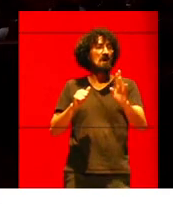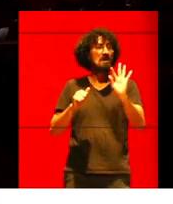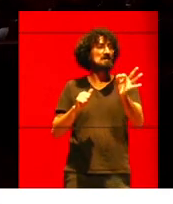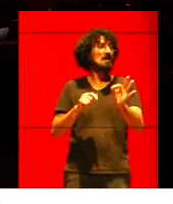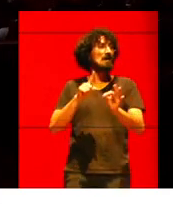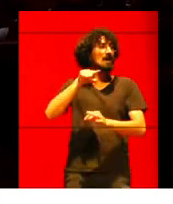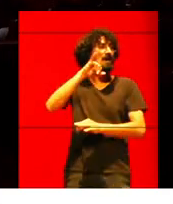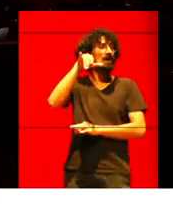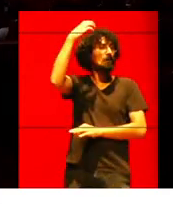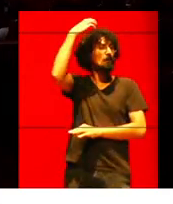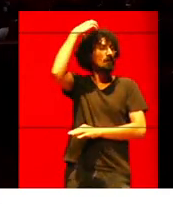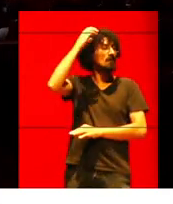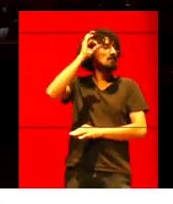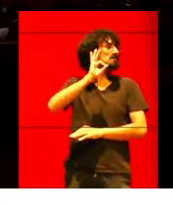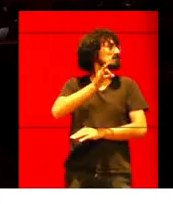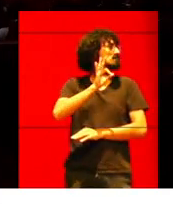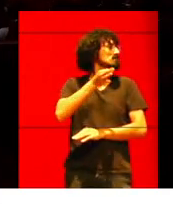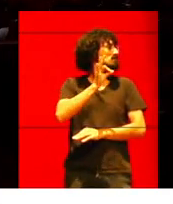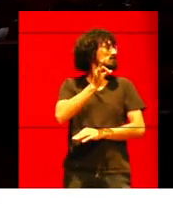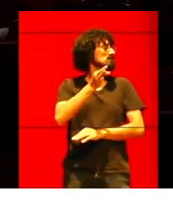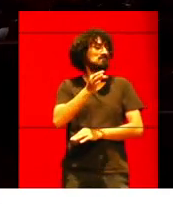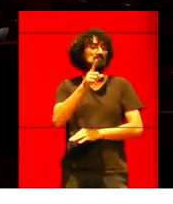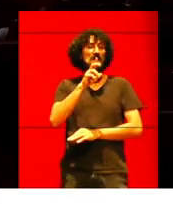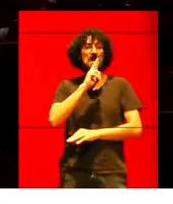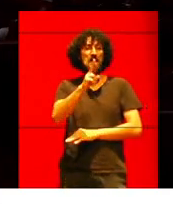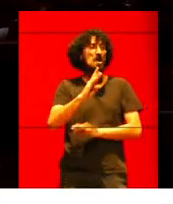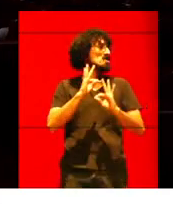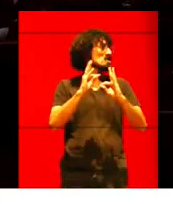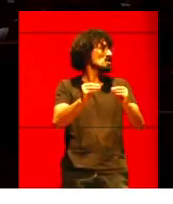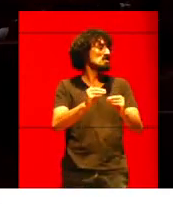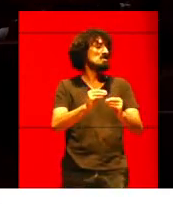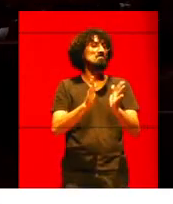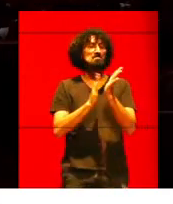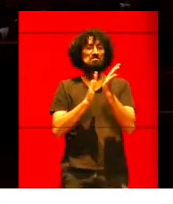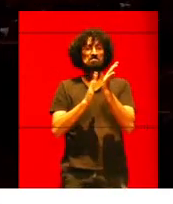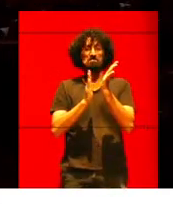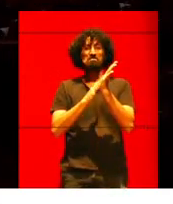né? Preciso falar que ele tá respondendo tudo ali também, viu?